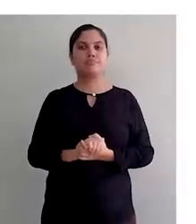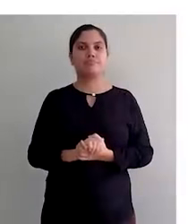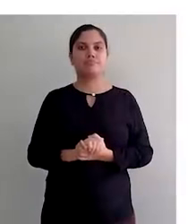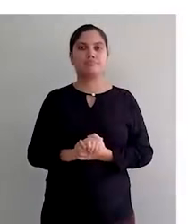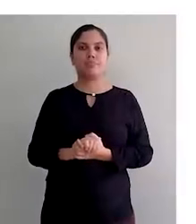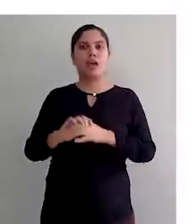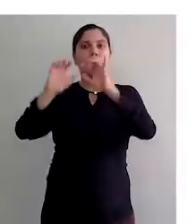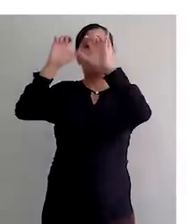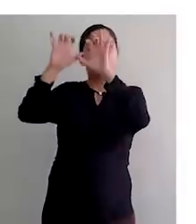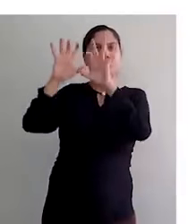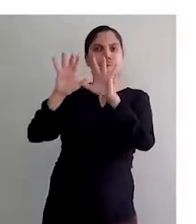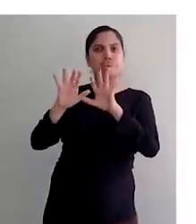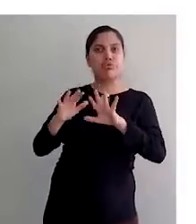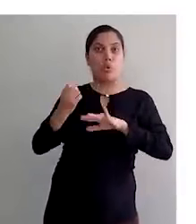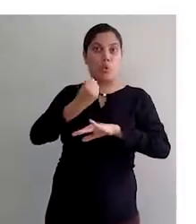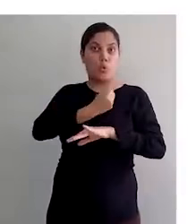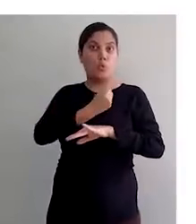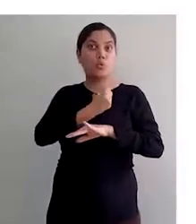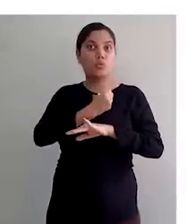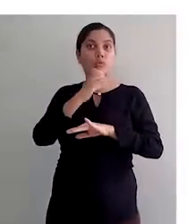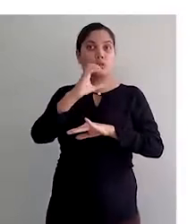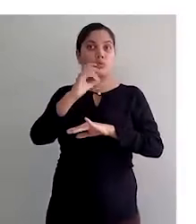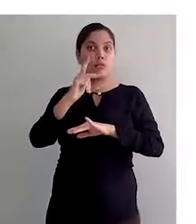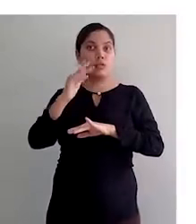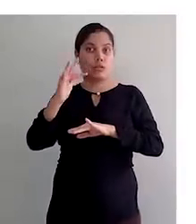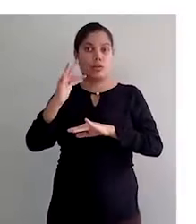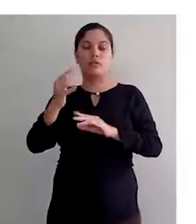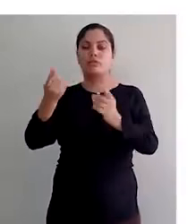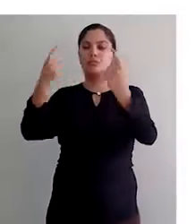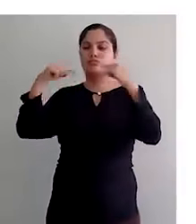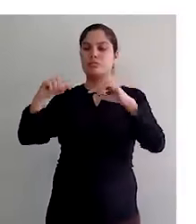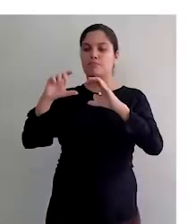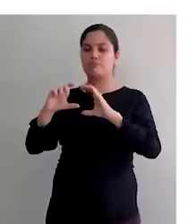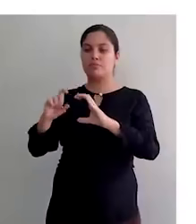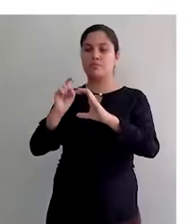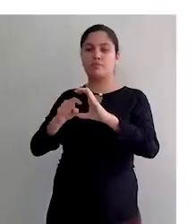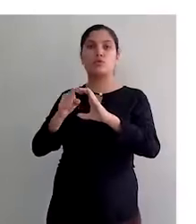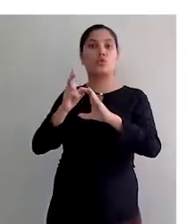Digite os números do seu CPF e clique em Continuar.